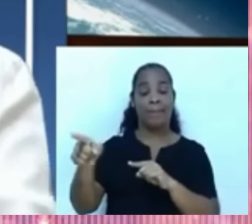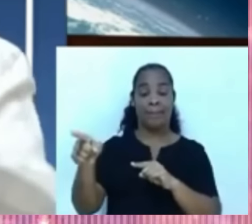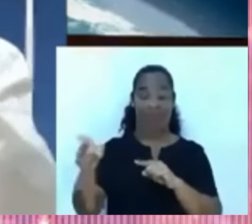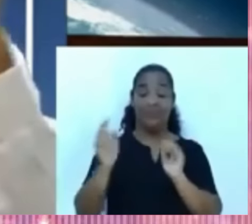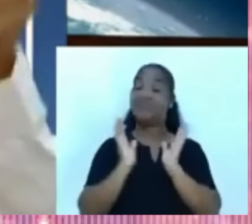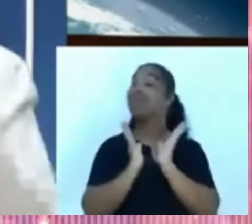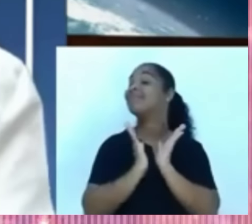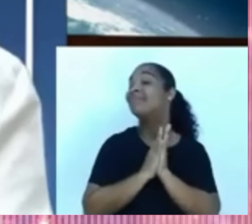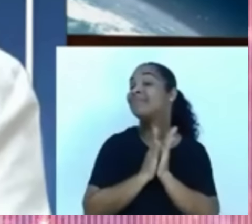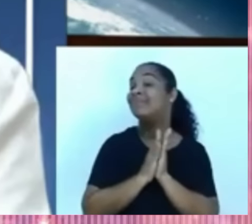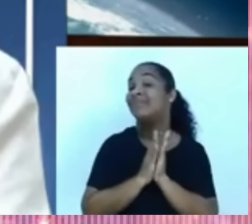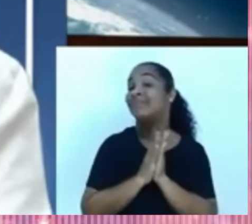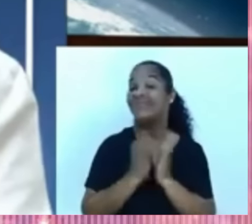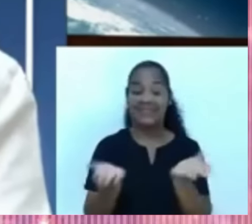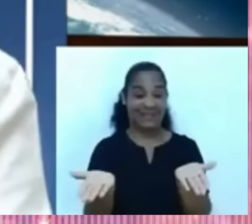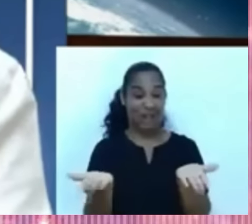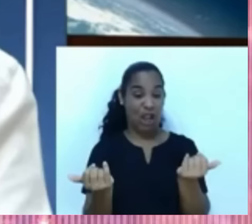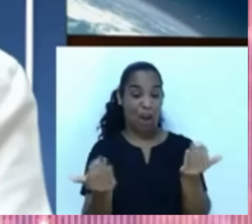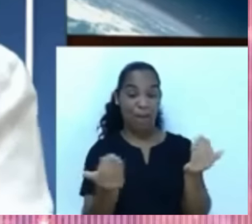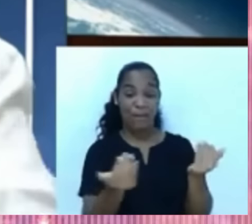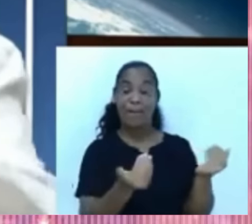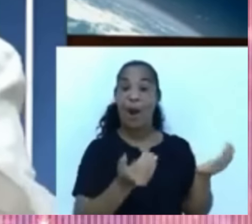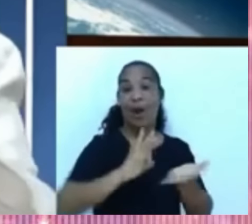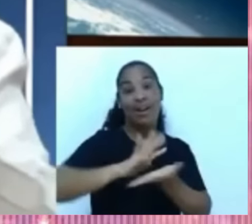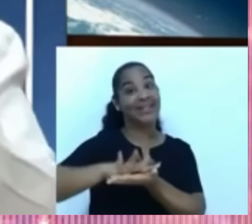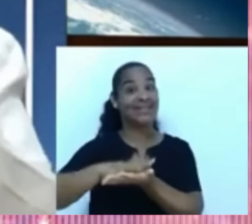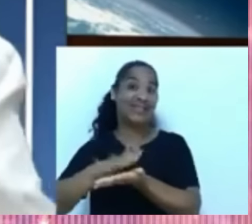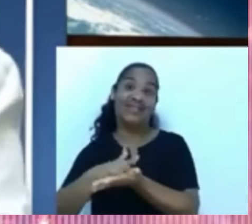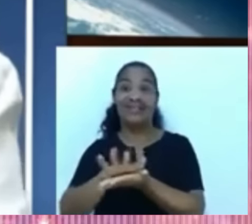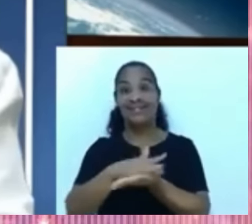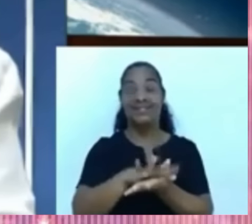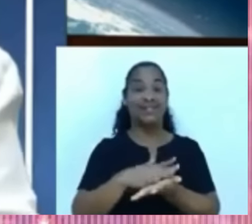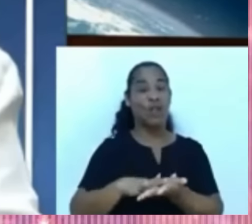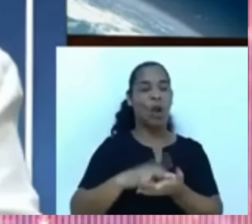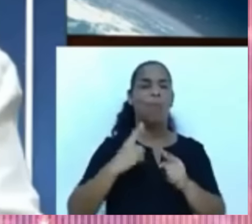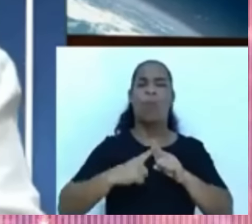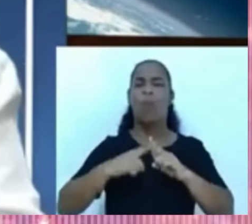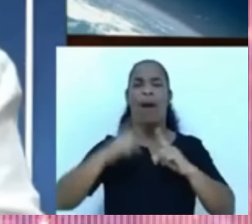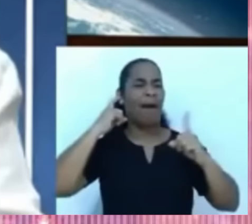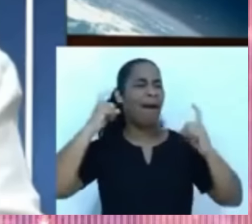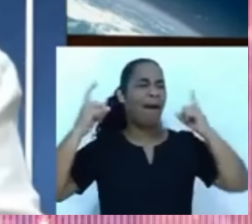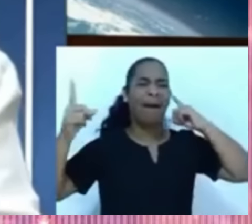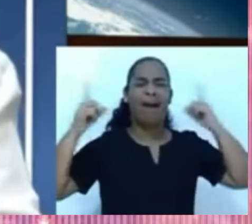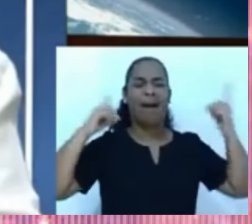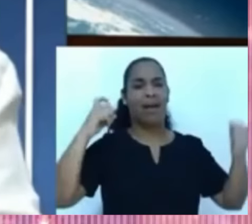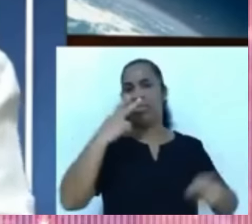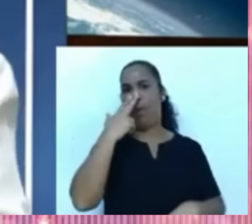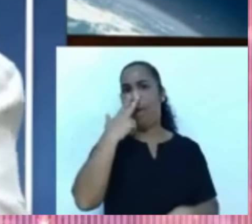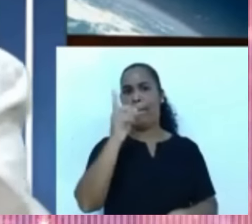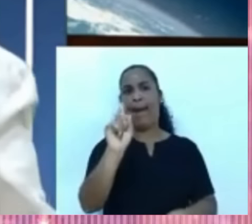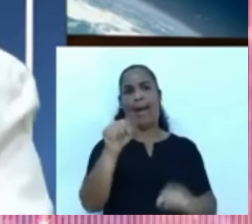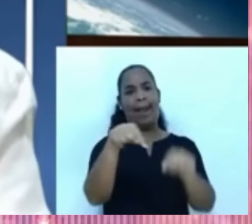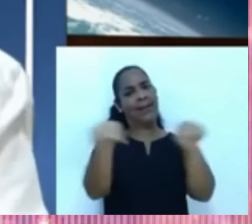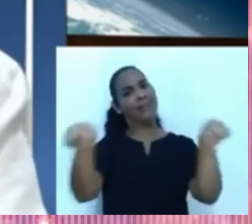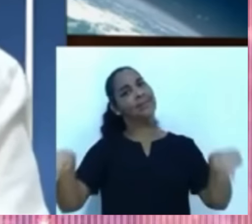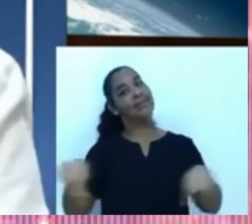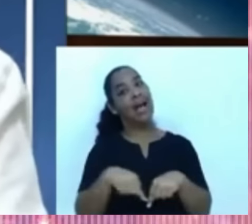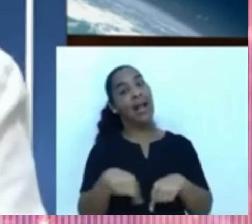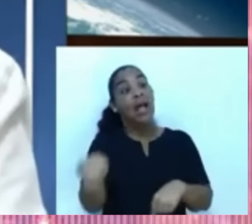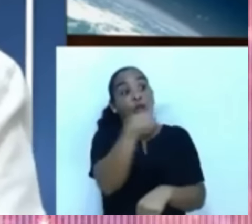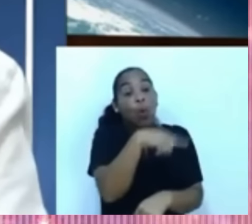dizia vamos transformar no samba porque tem tanto ruído que não parece uma sala de aula todo mundo calava